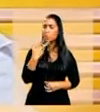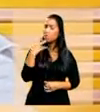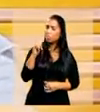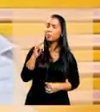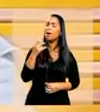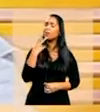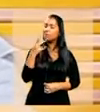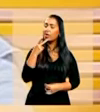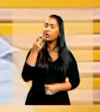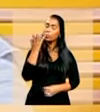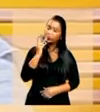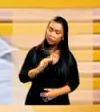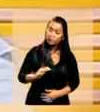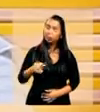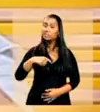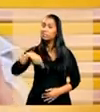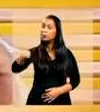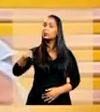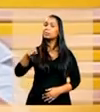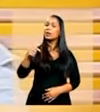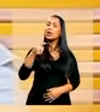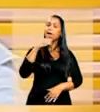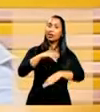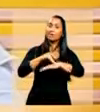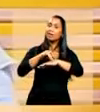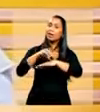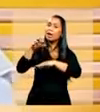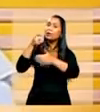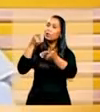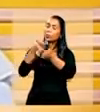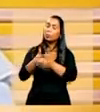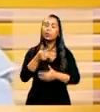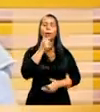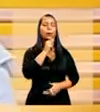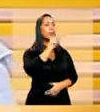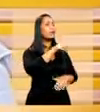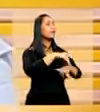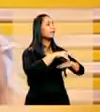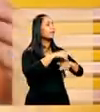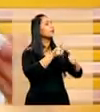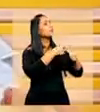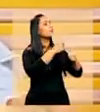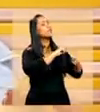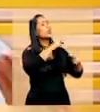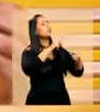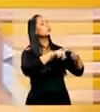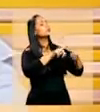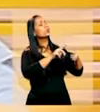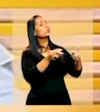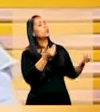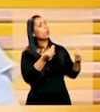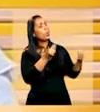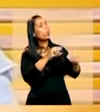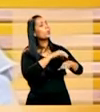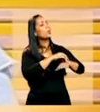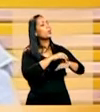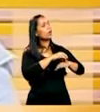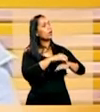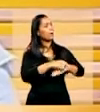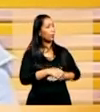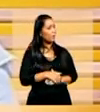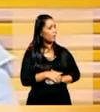ouvia meu pai falar quando era criança que ele ia buscar carne e a mãe perguntava, é carne de primeira ou carne de